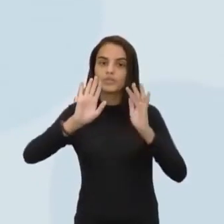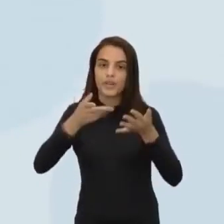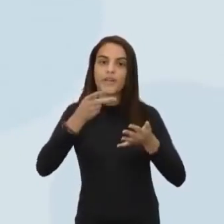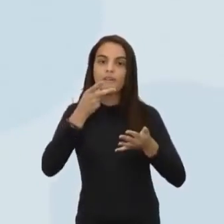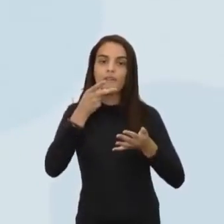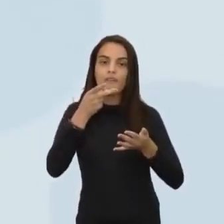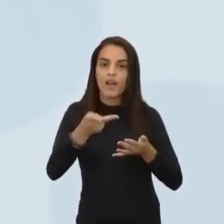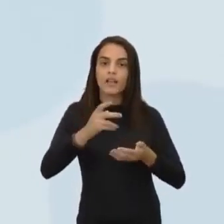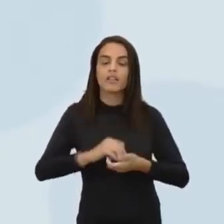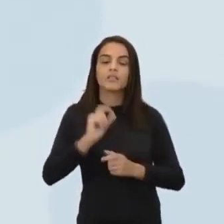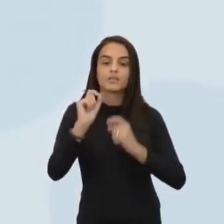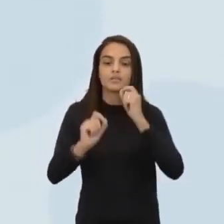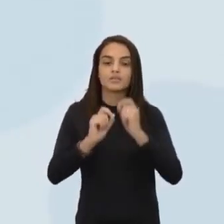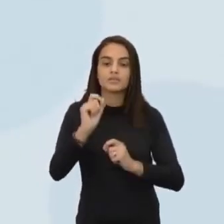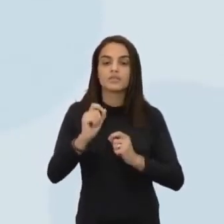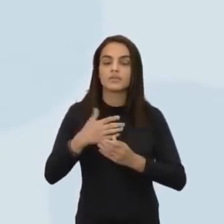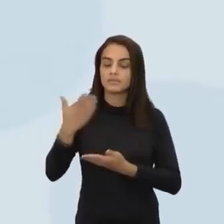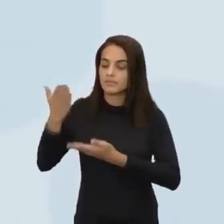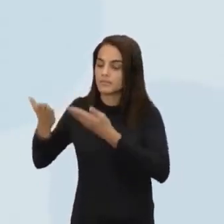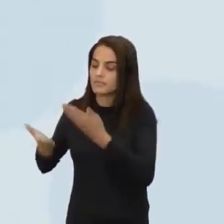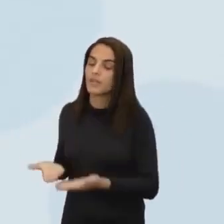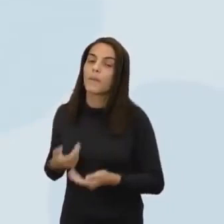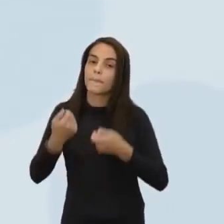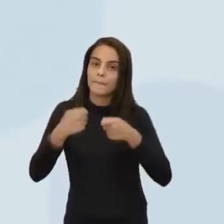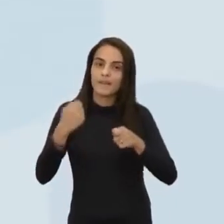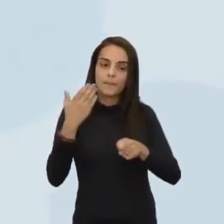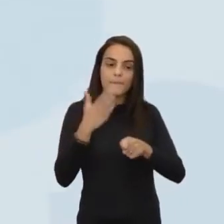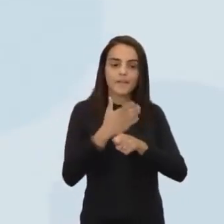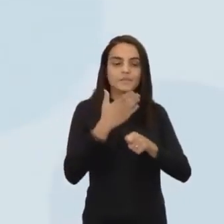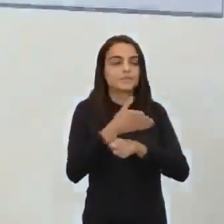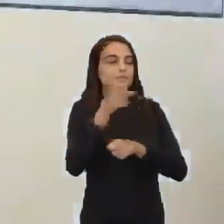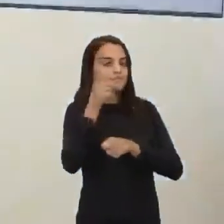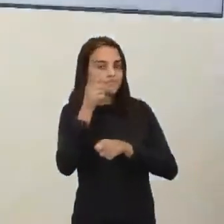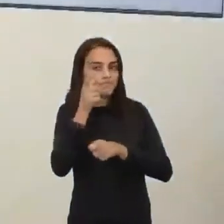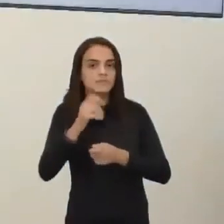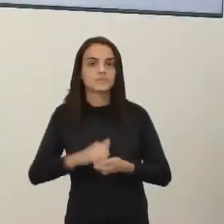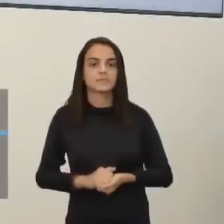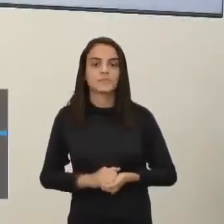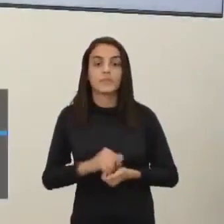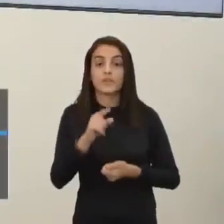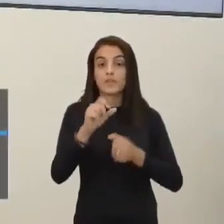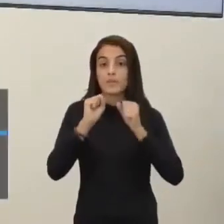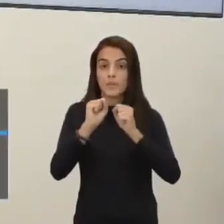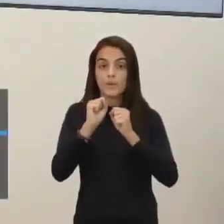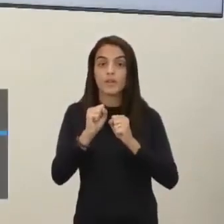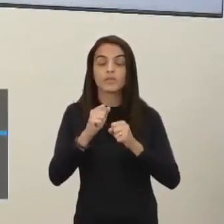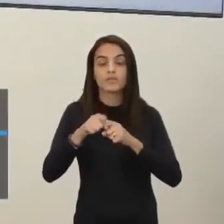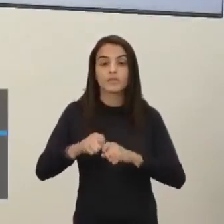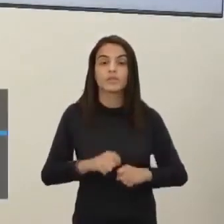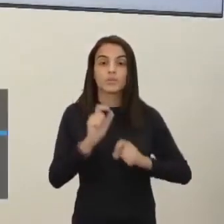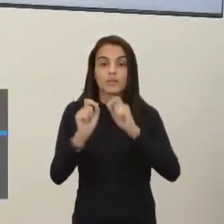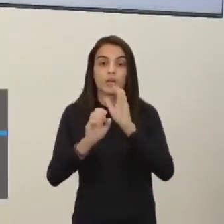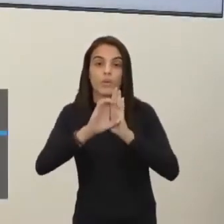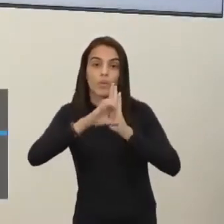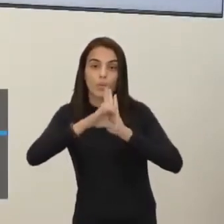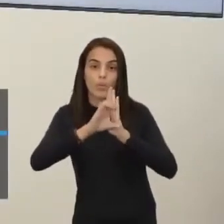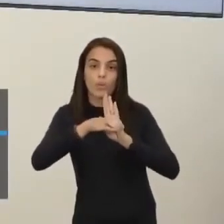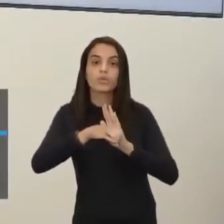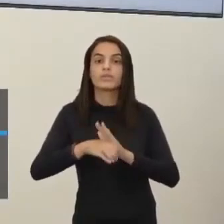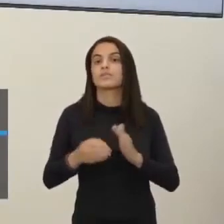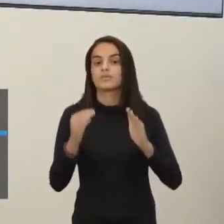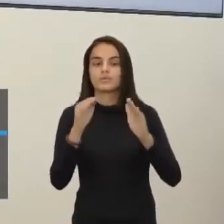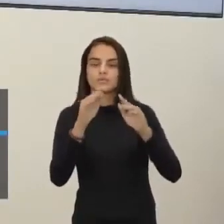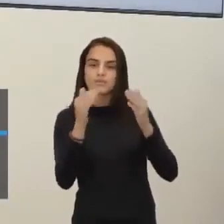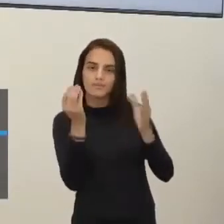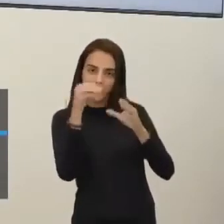colaborativa, por isso ela precisa atrair participantes e interessados. Aí você pode fazer isso com relação ao contexto aí que você está na sala de